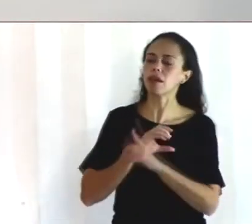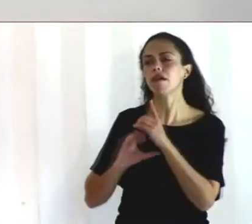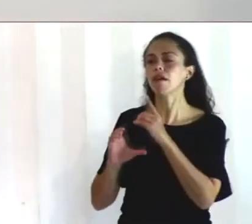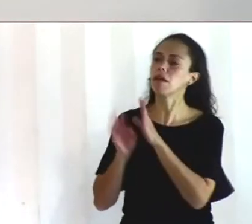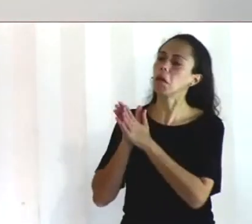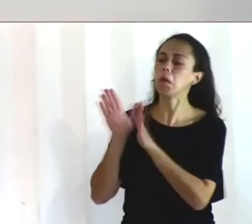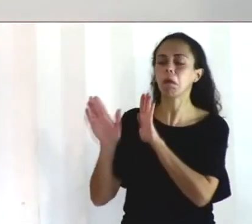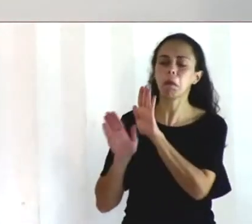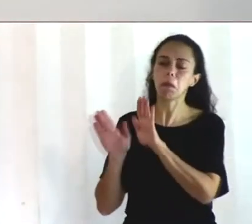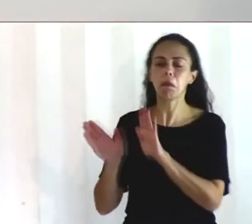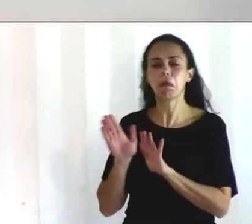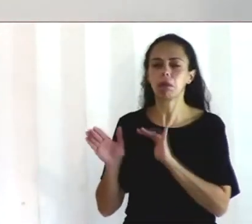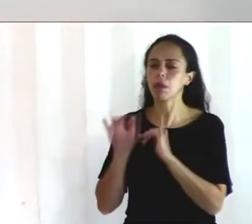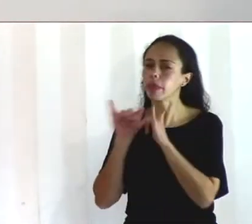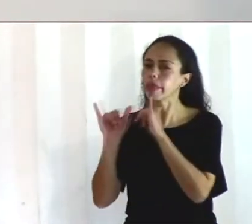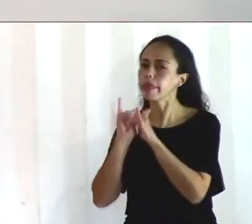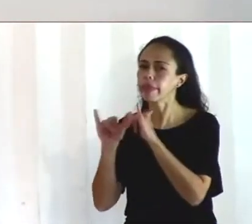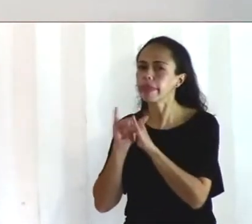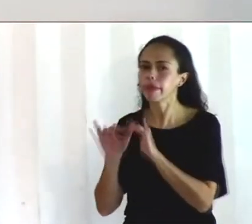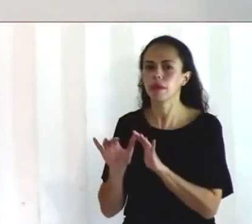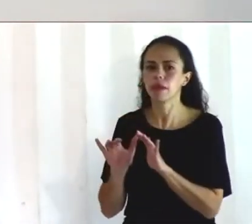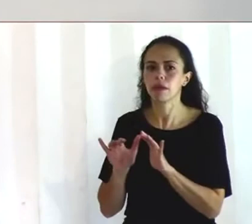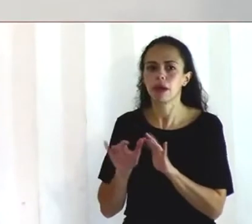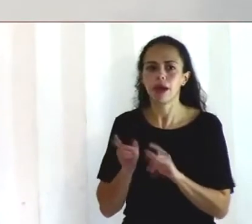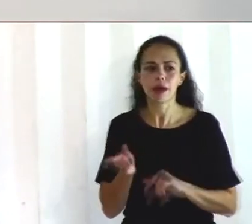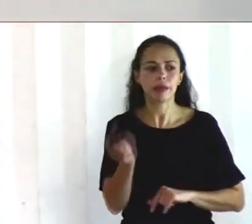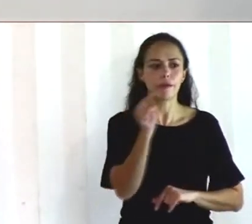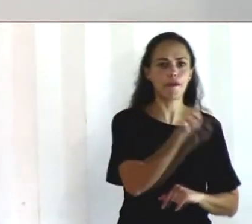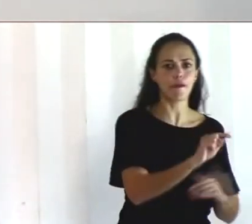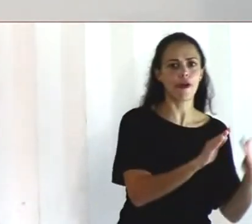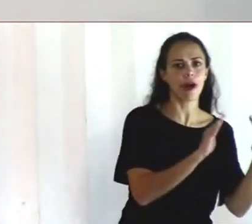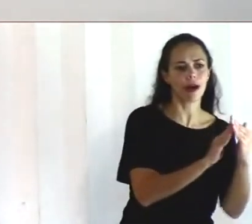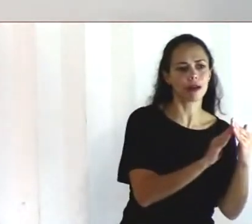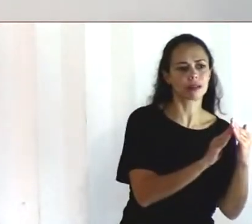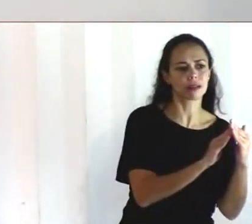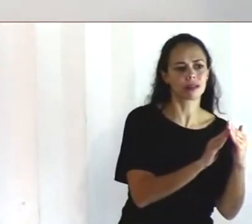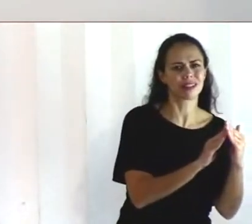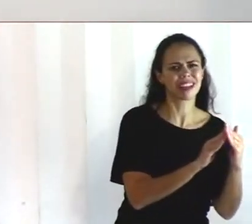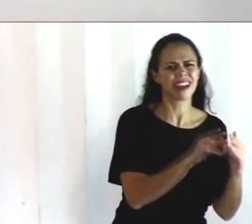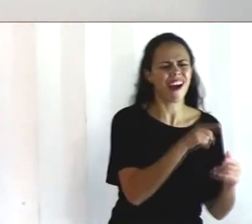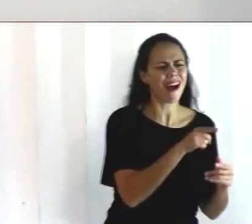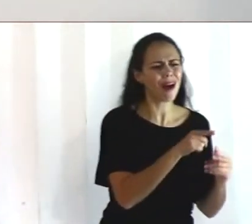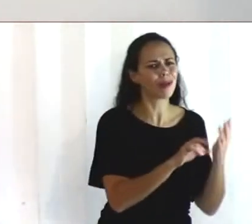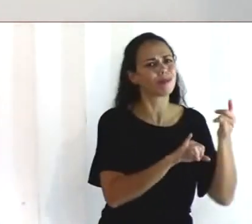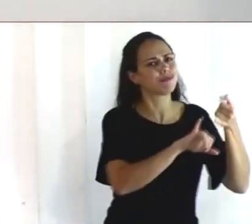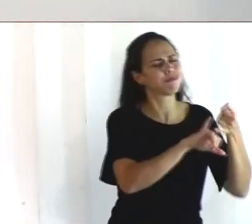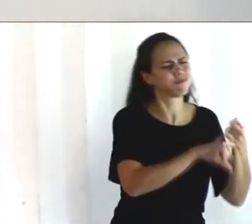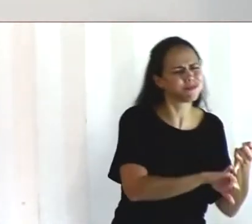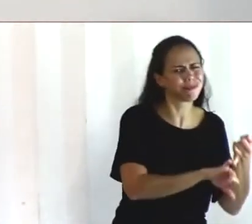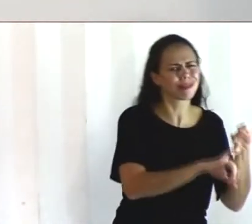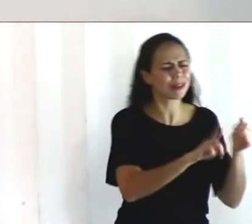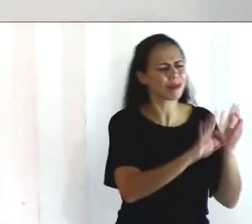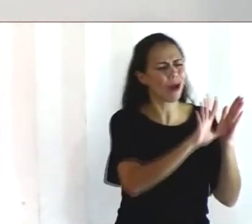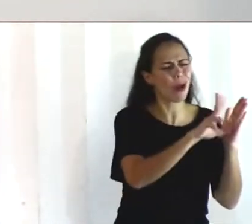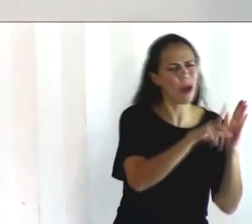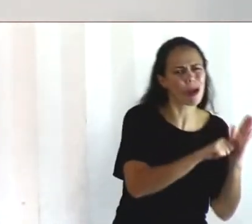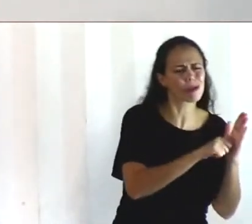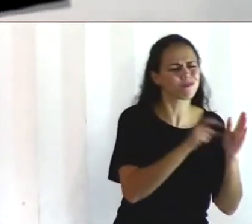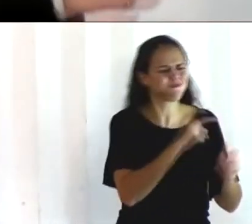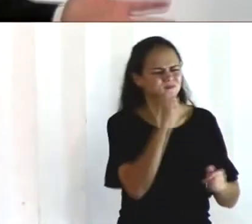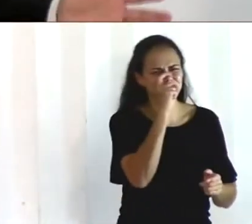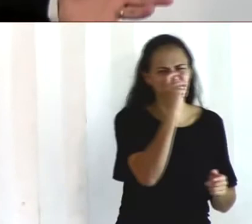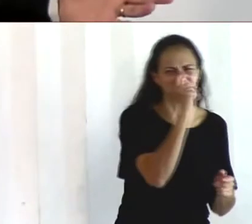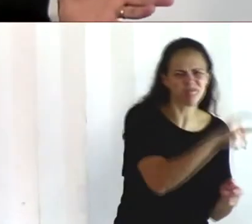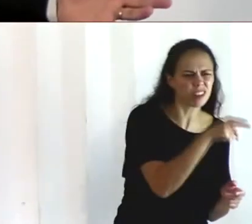continuar a desonrá-los, se eu voltar para o meu lar e continuar a ser infiel à minha esposa, ao meu esposo, se eu